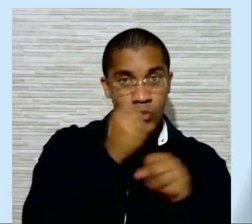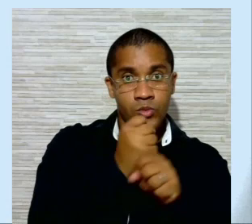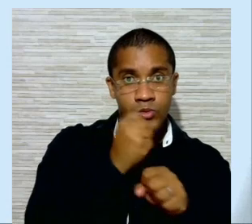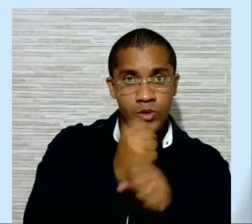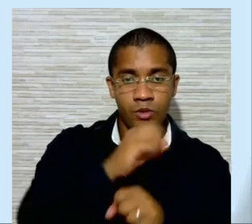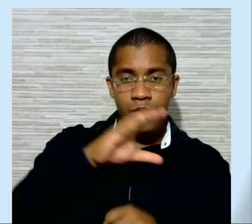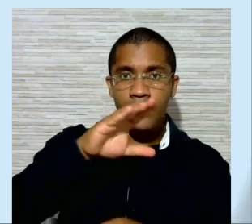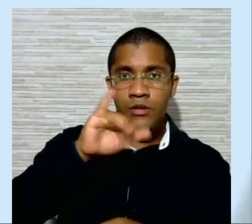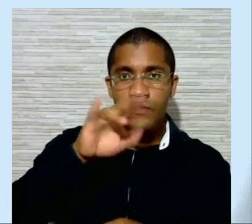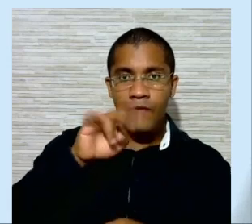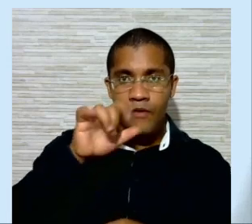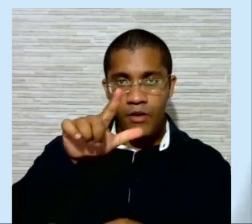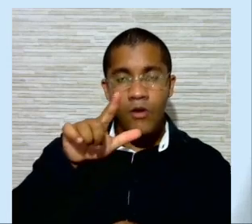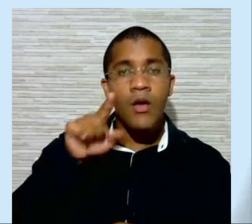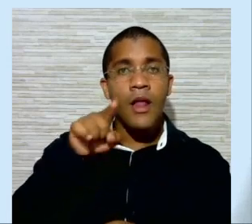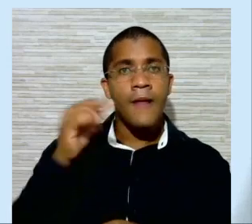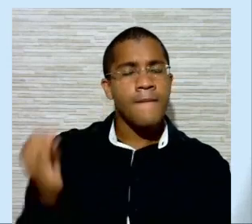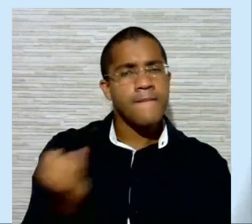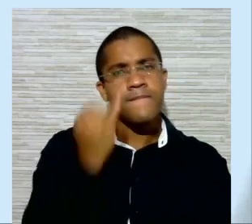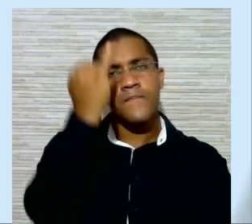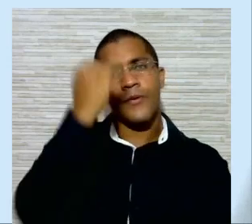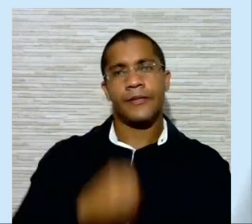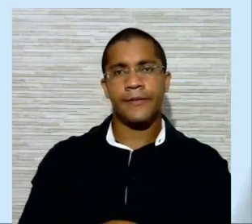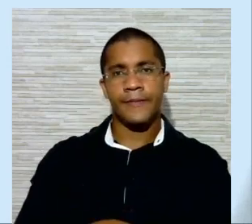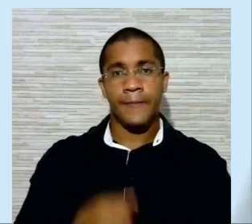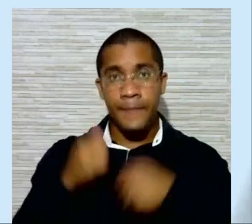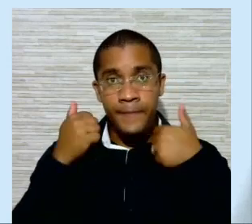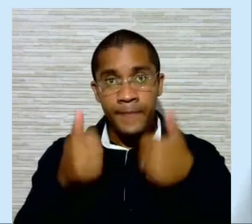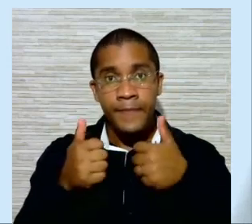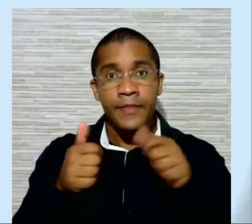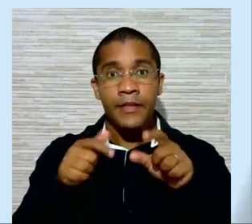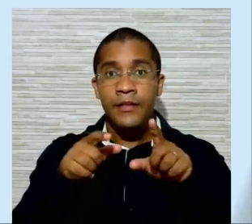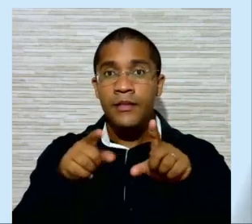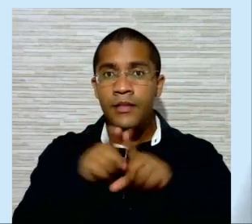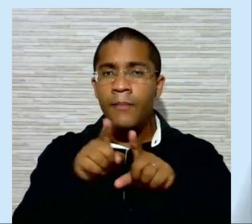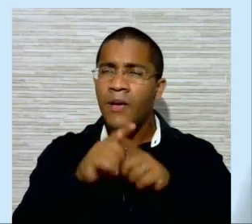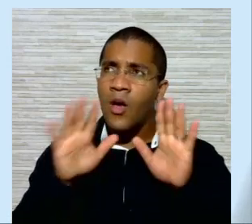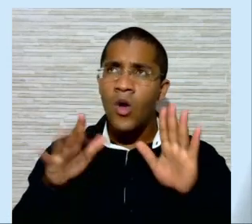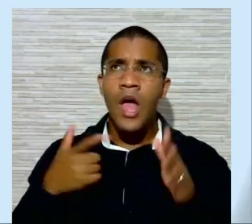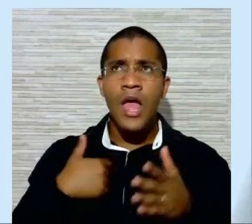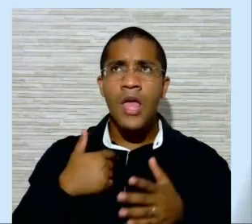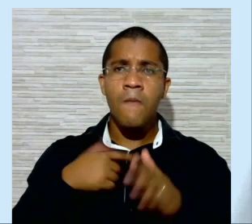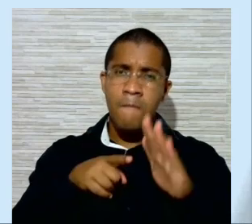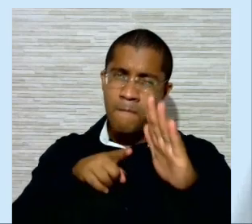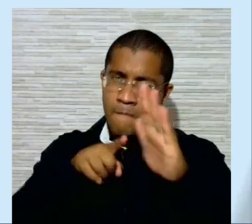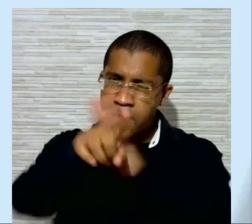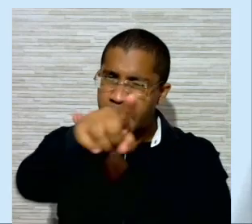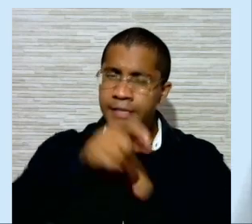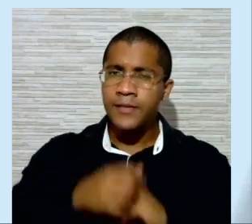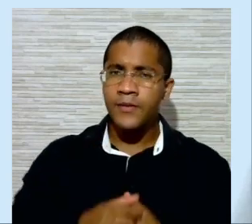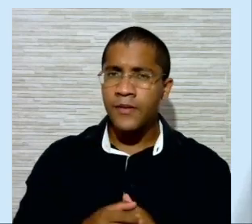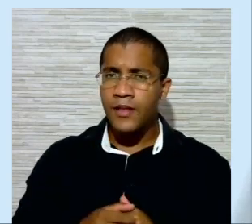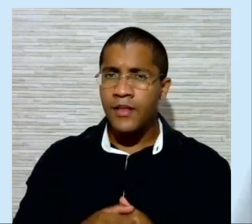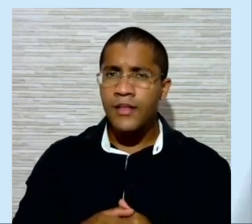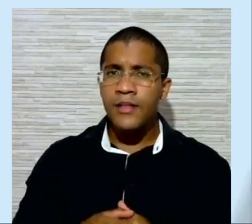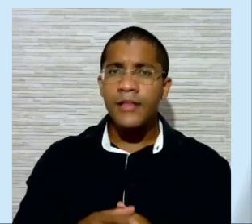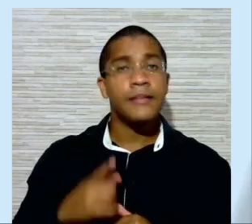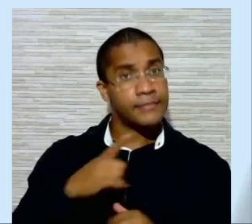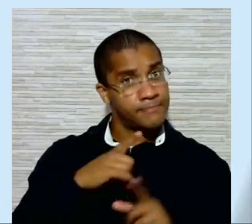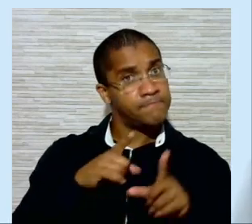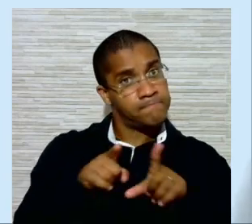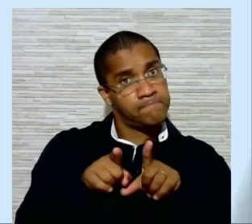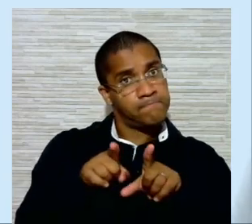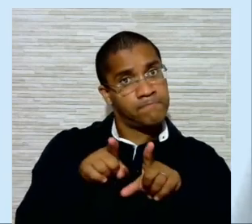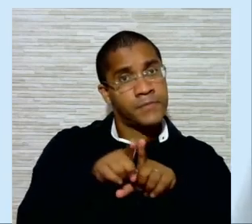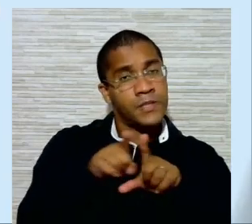construção civil, tá? E na utilização do cimento, ok? Mas eu quero deixar uma crítica, né? Eu quero fazer uma pergunta para vocês.